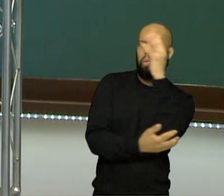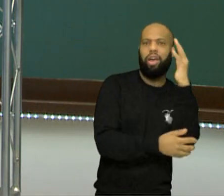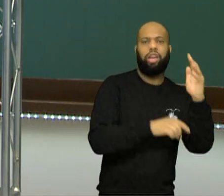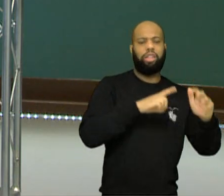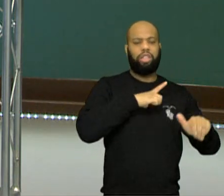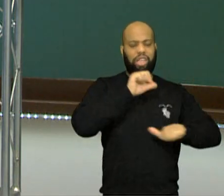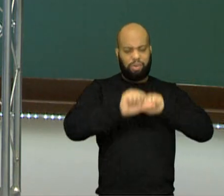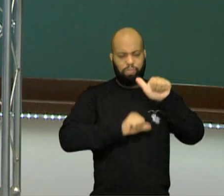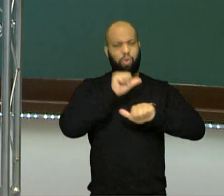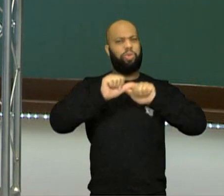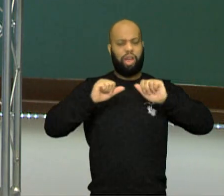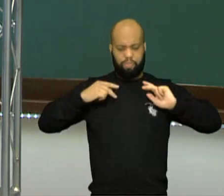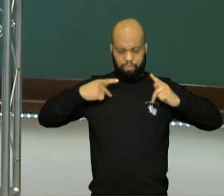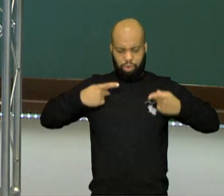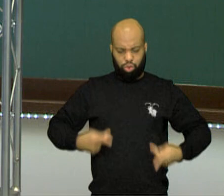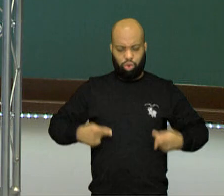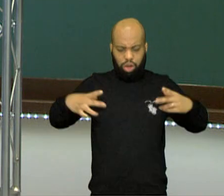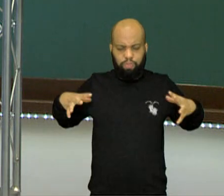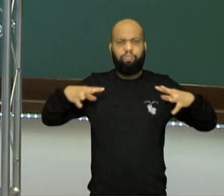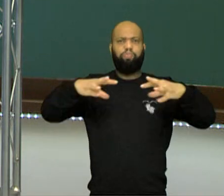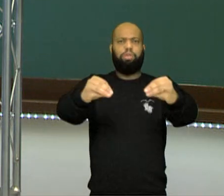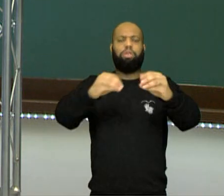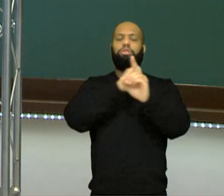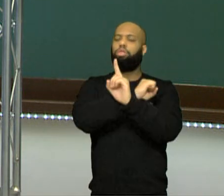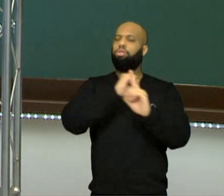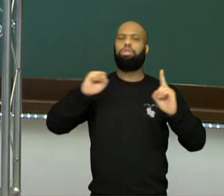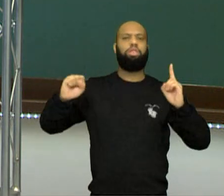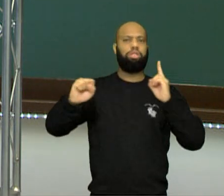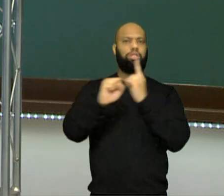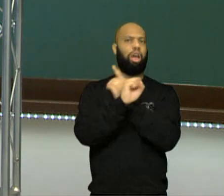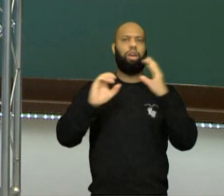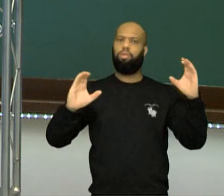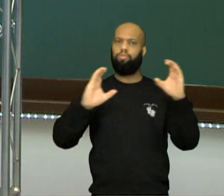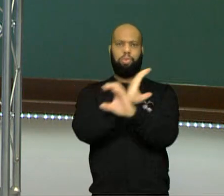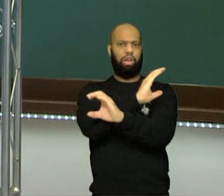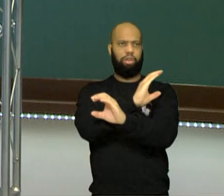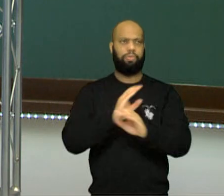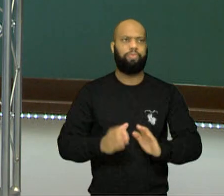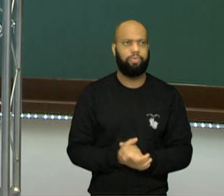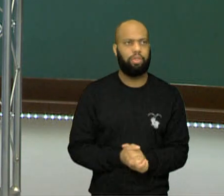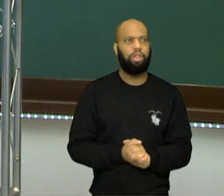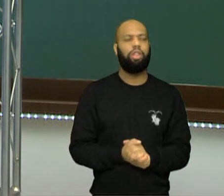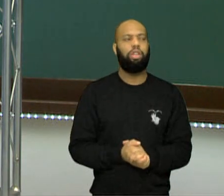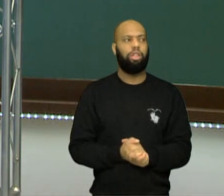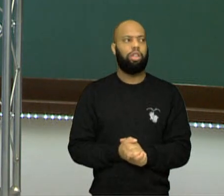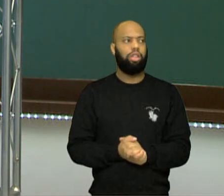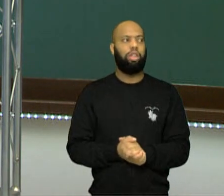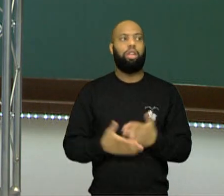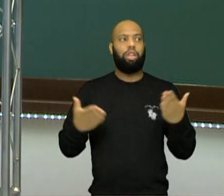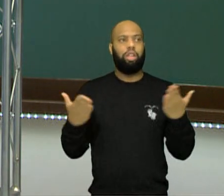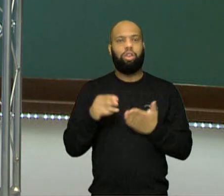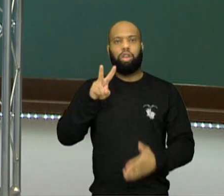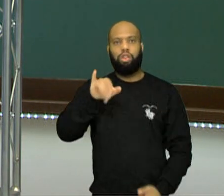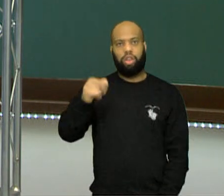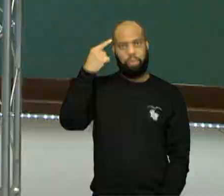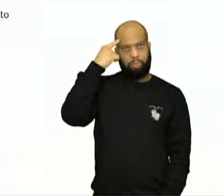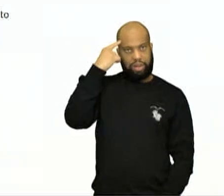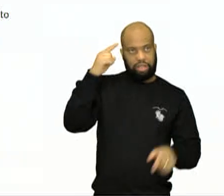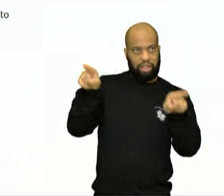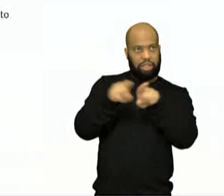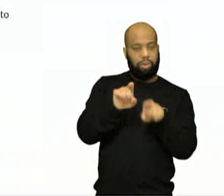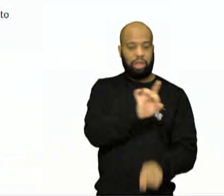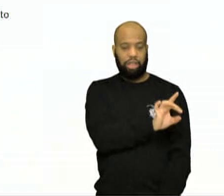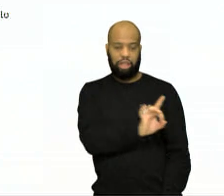postura de todos, do conjunto, né? Da sociedade como um todo. E aí, vamos pensar ali em cada um